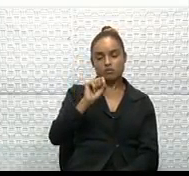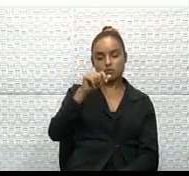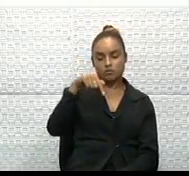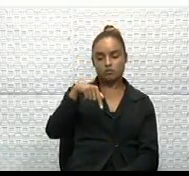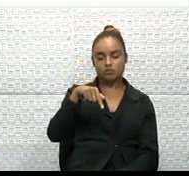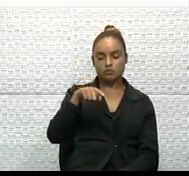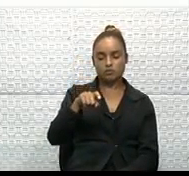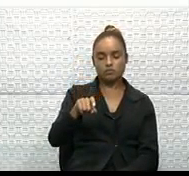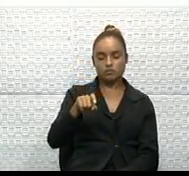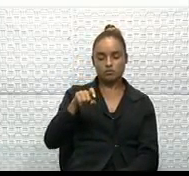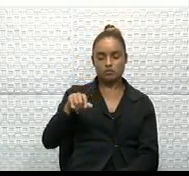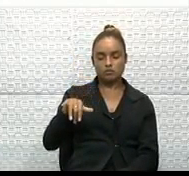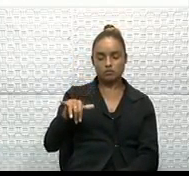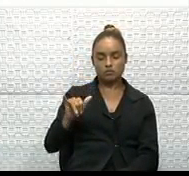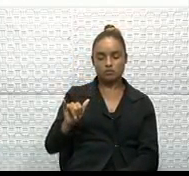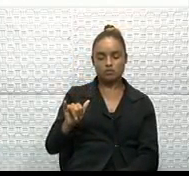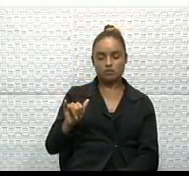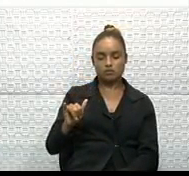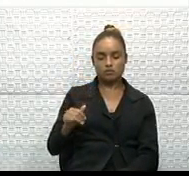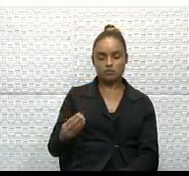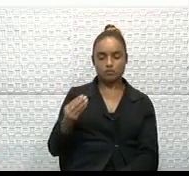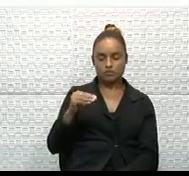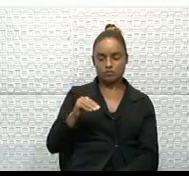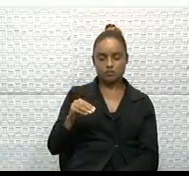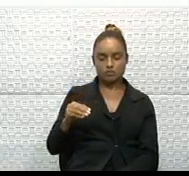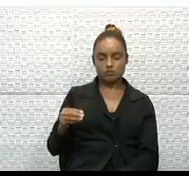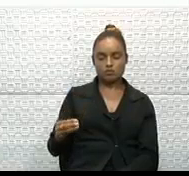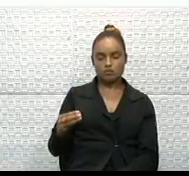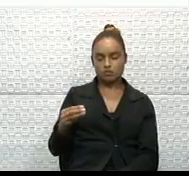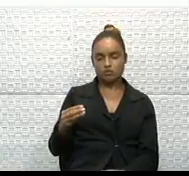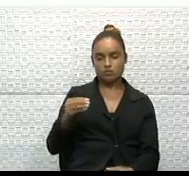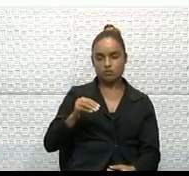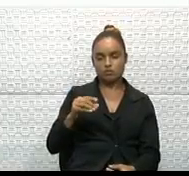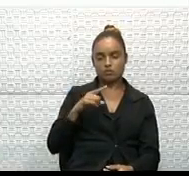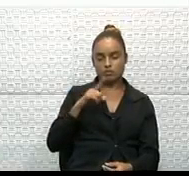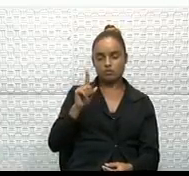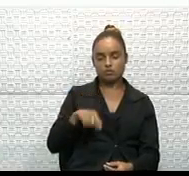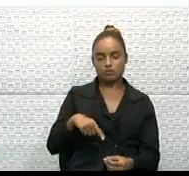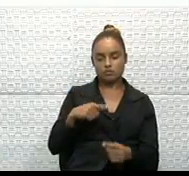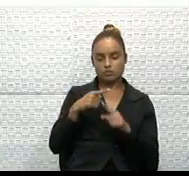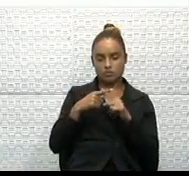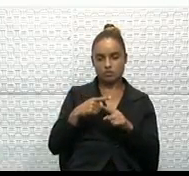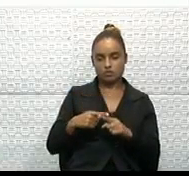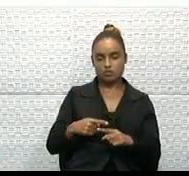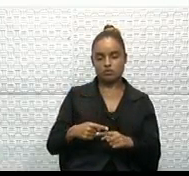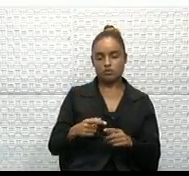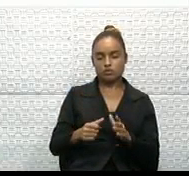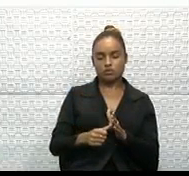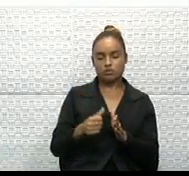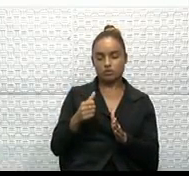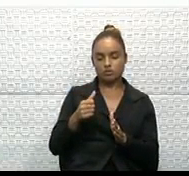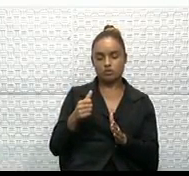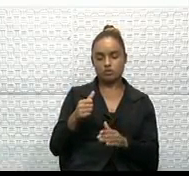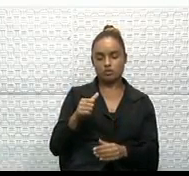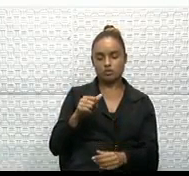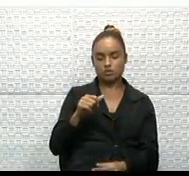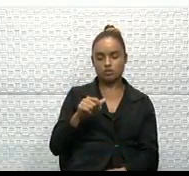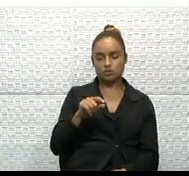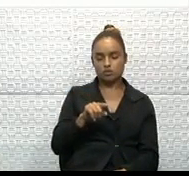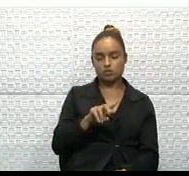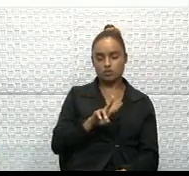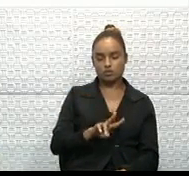Vou dividir agora em partes. A primeira parte consiste em multiplicar um valor de x